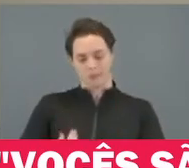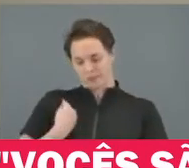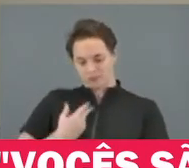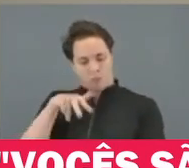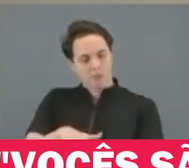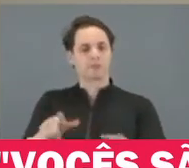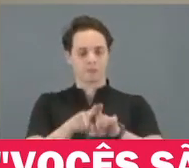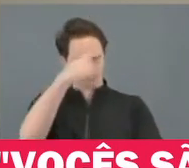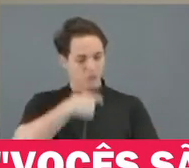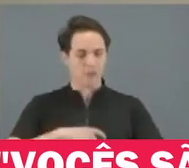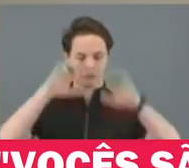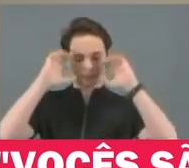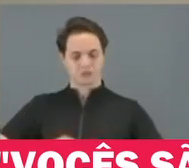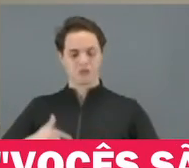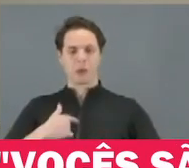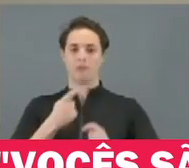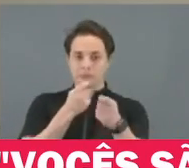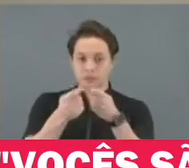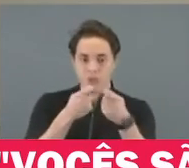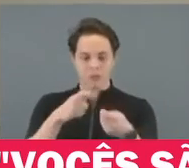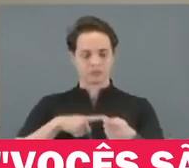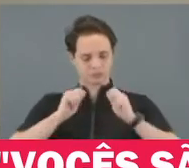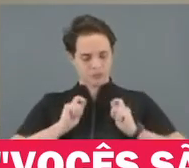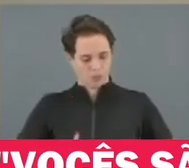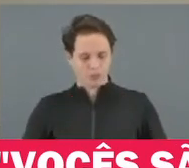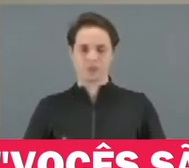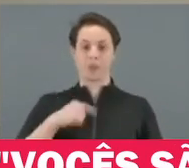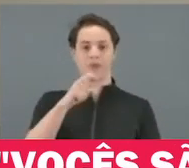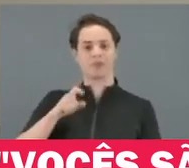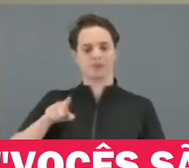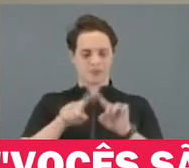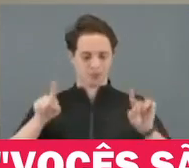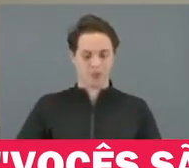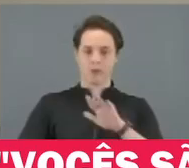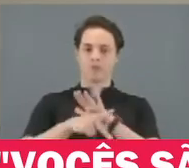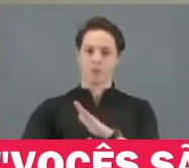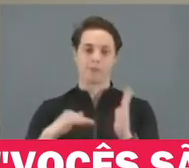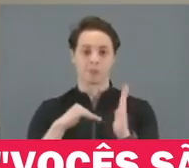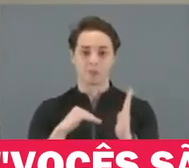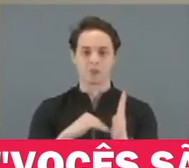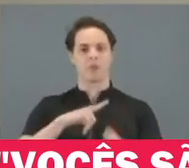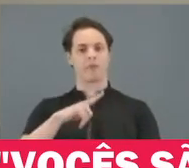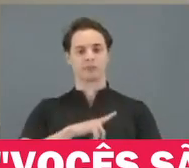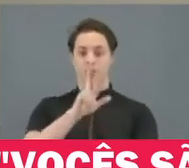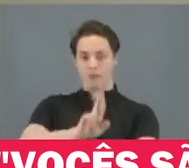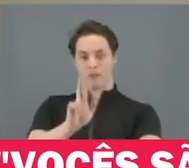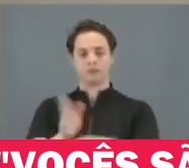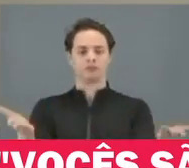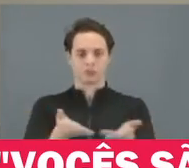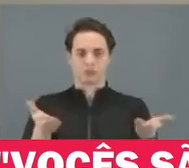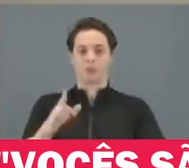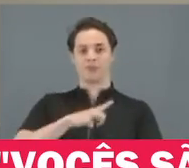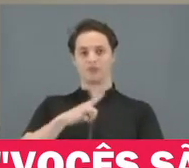também como cidadão, como jornalista aposentado, como ex-funcionário do Senado Federal, como representante da